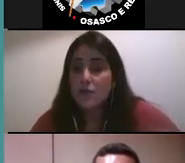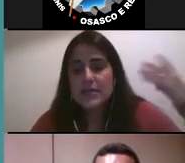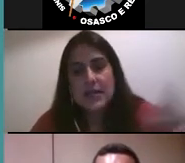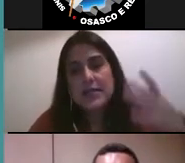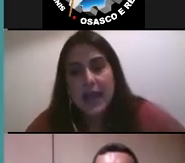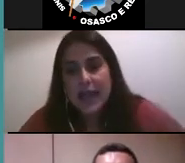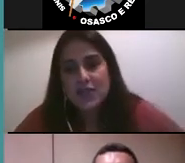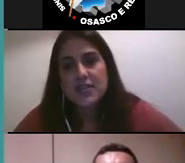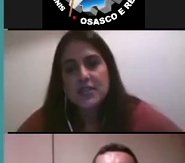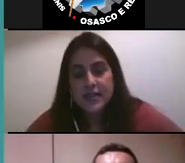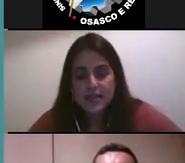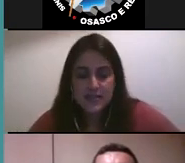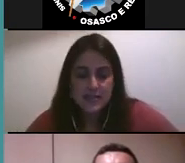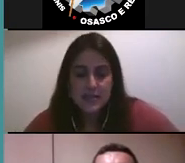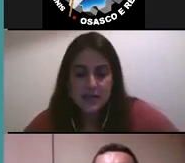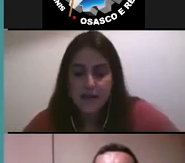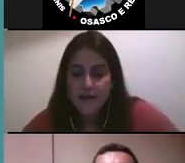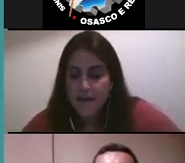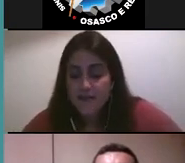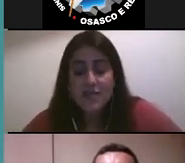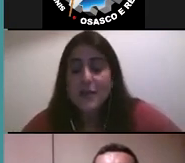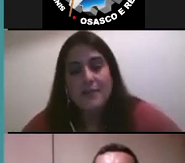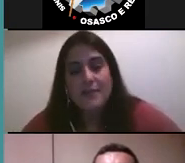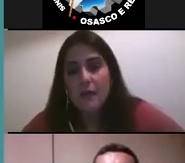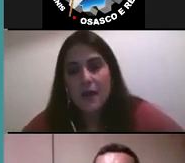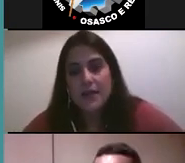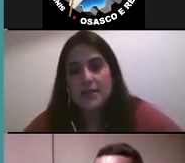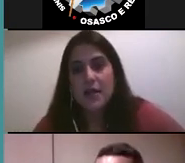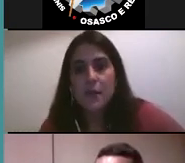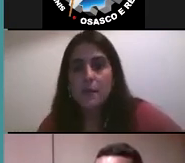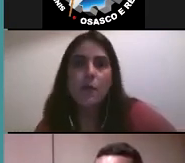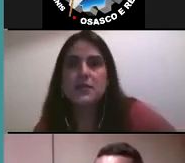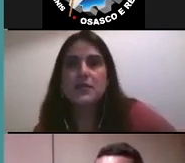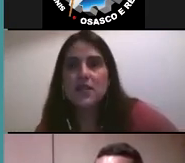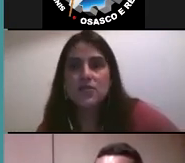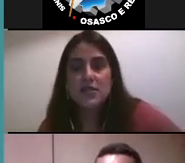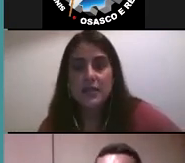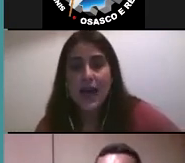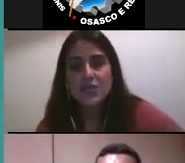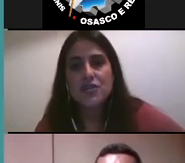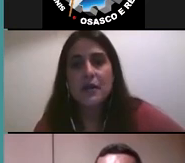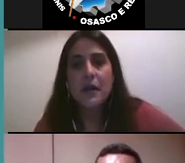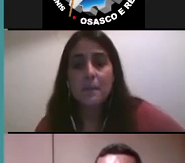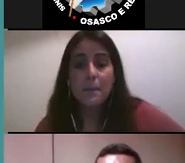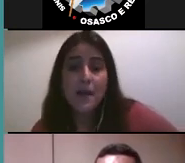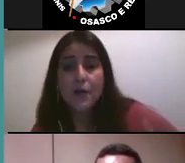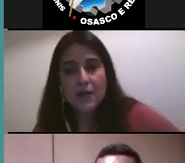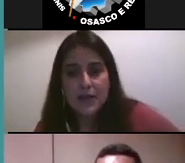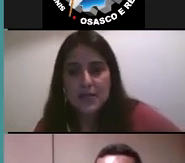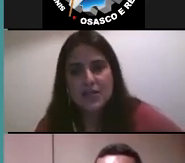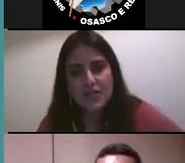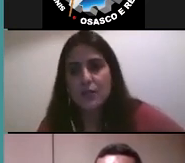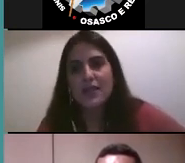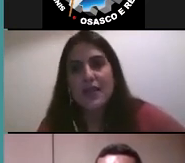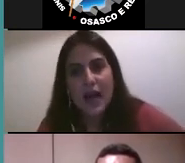E todos esses acidentes, eles despertaram a atenção e a preocupação da sociedade para a